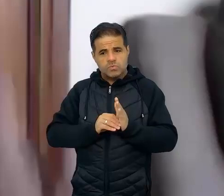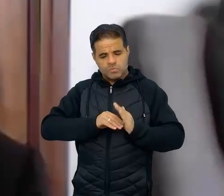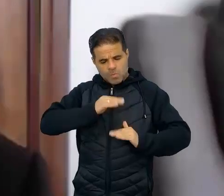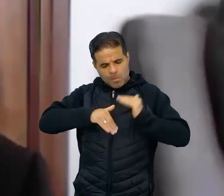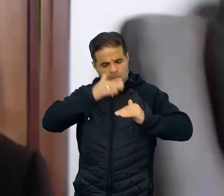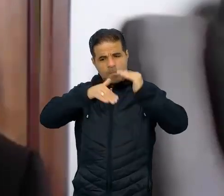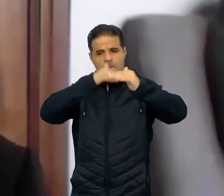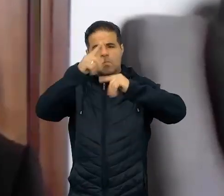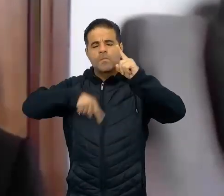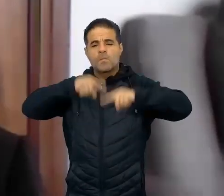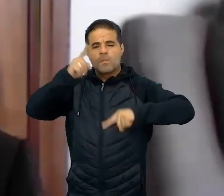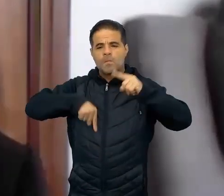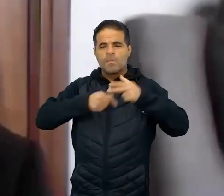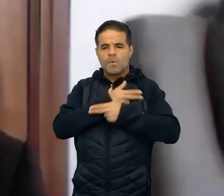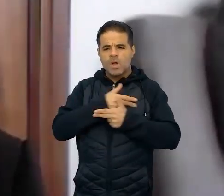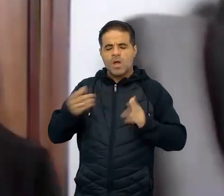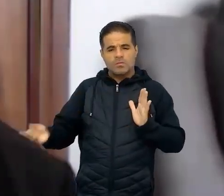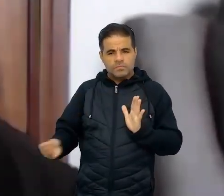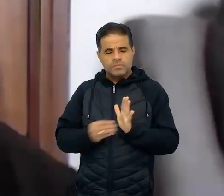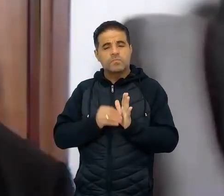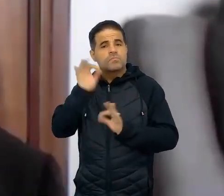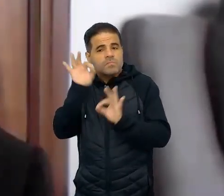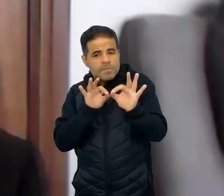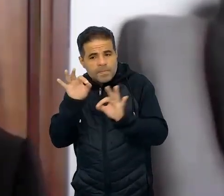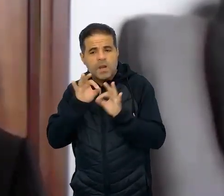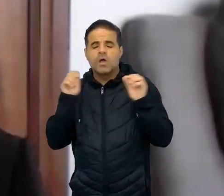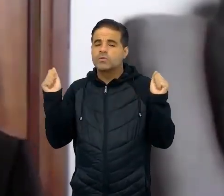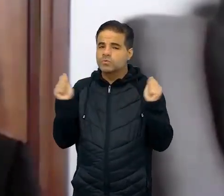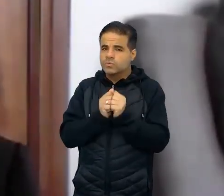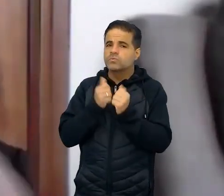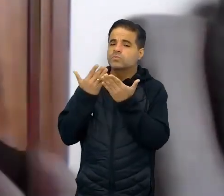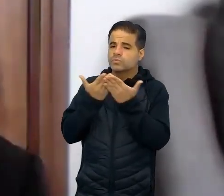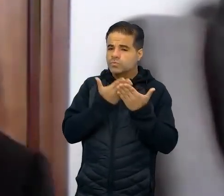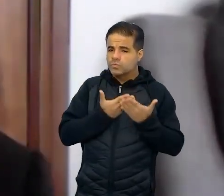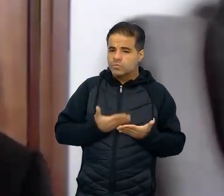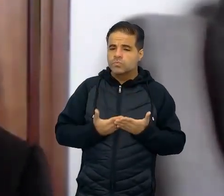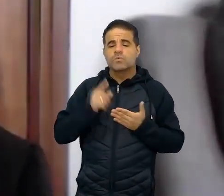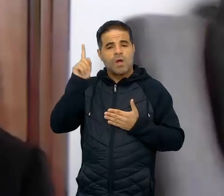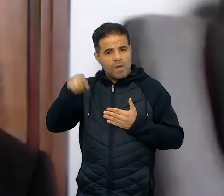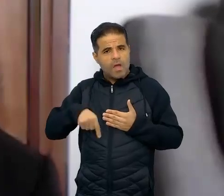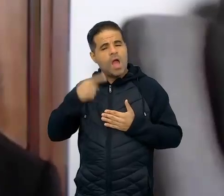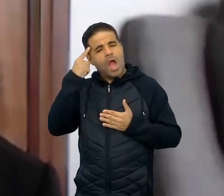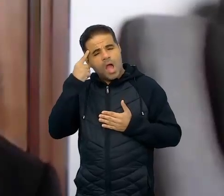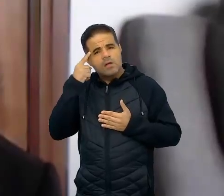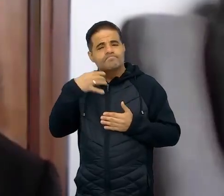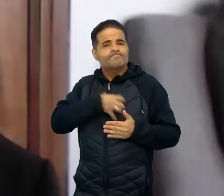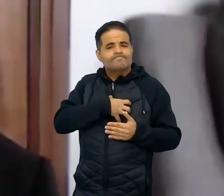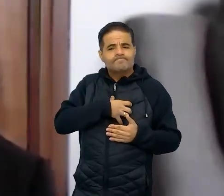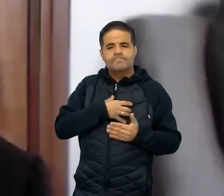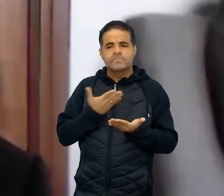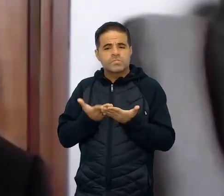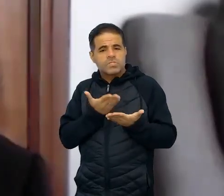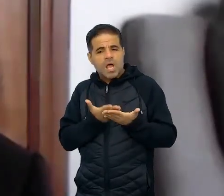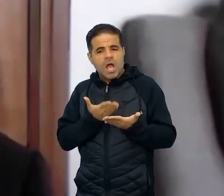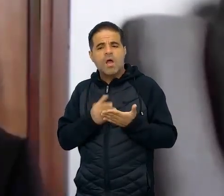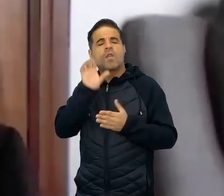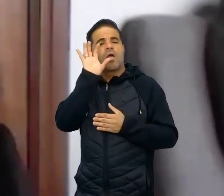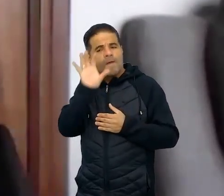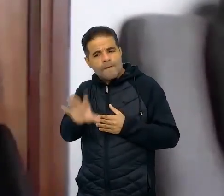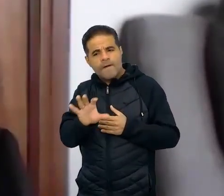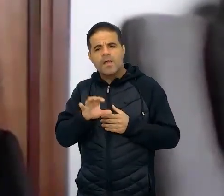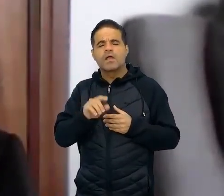levar um material concreto, eu vou ter que preparar junto com os estudantes. Então, que tipo de aula, né, de